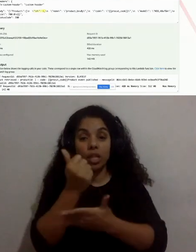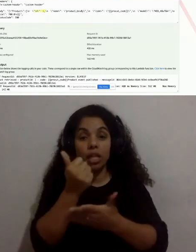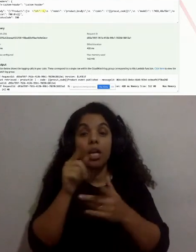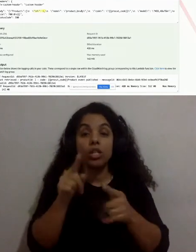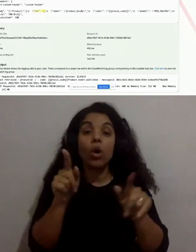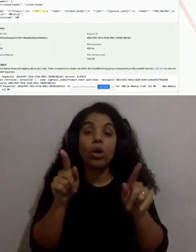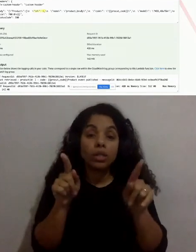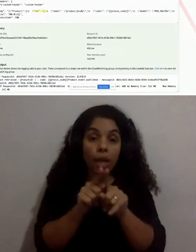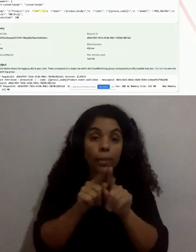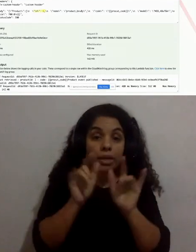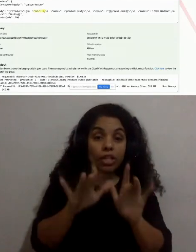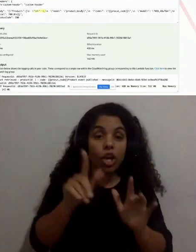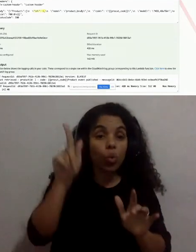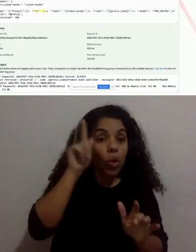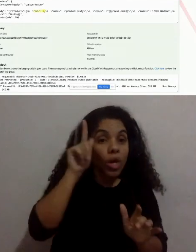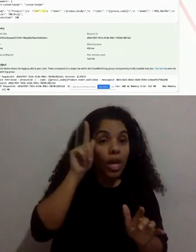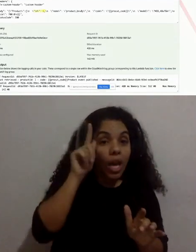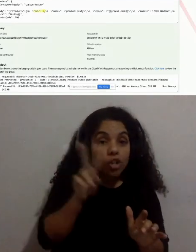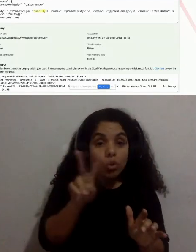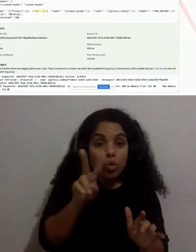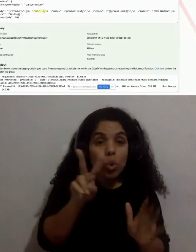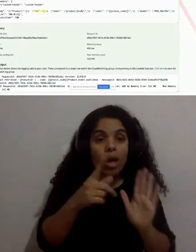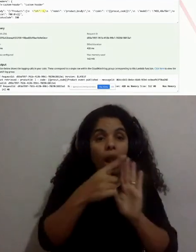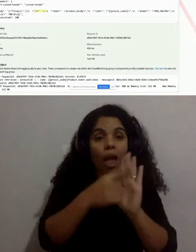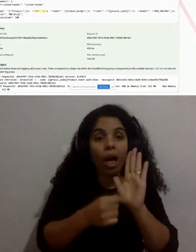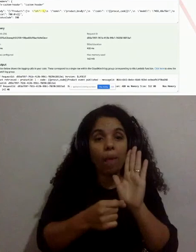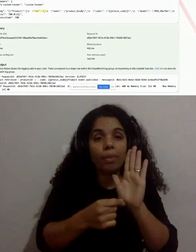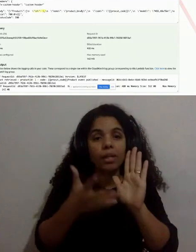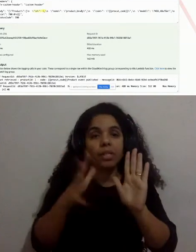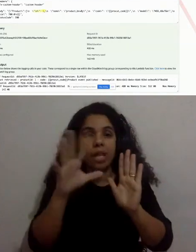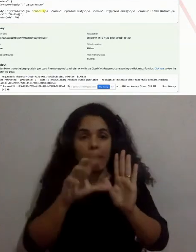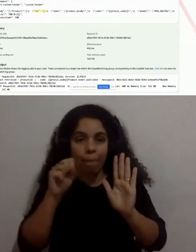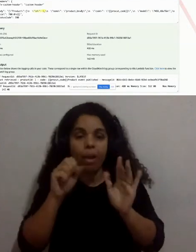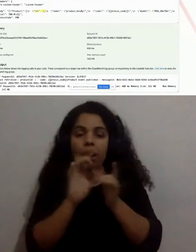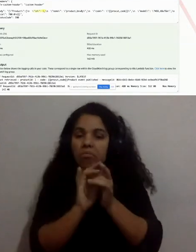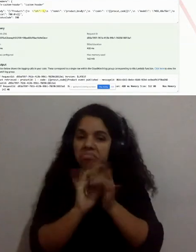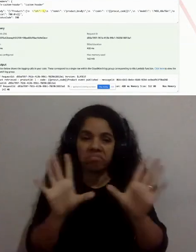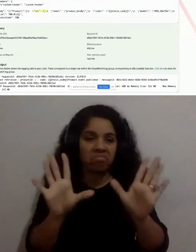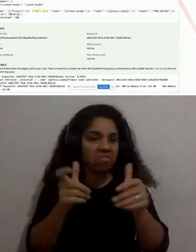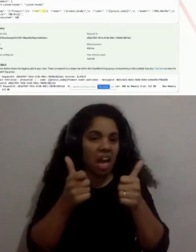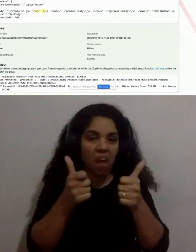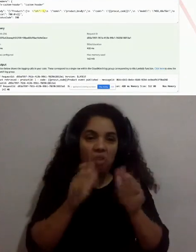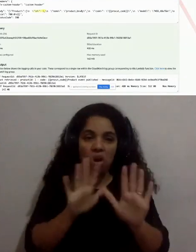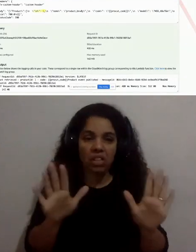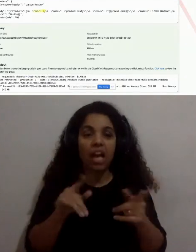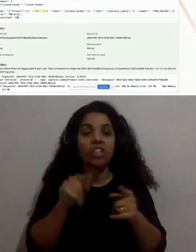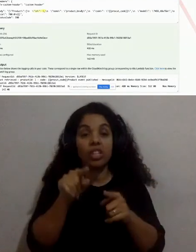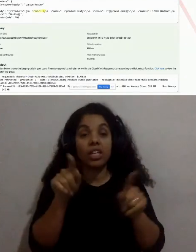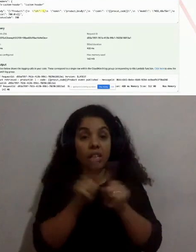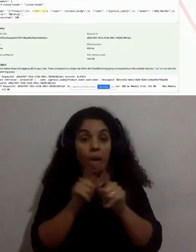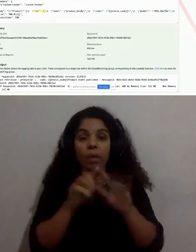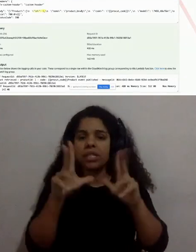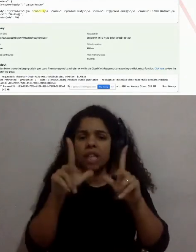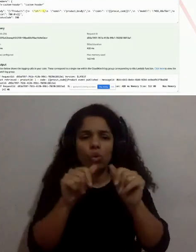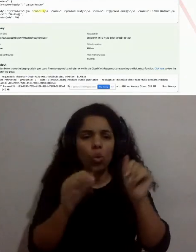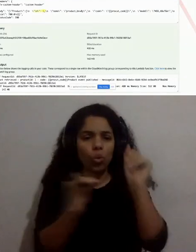deixando também o Git dos dois Lambdas, quem quiser pegar aí, fique à vontade. Aqui também está todo o